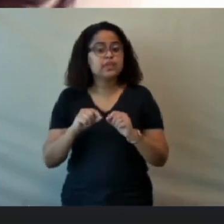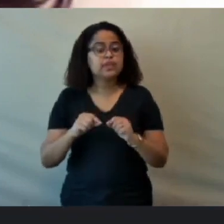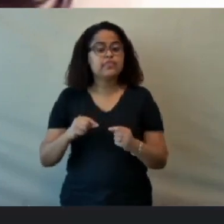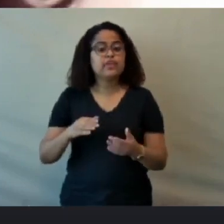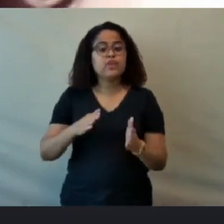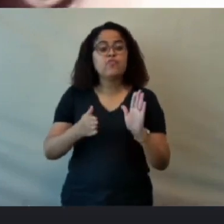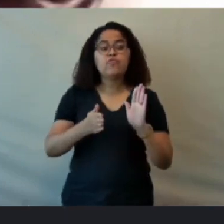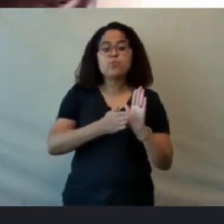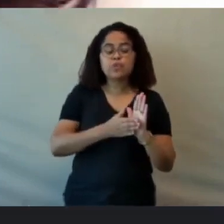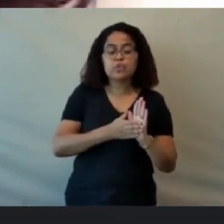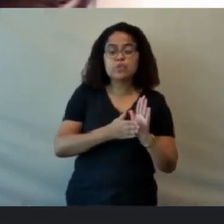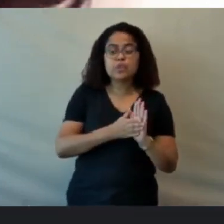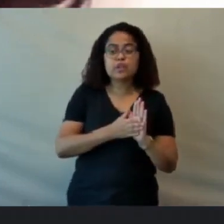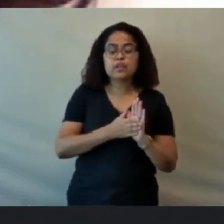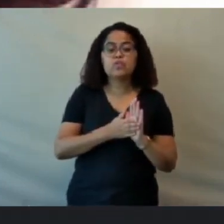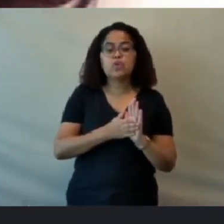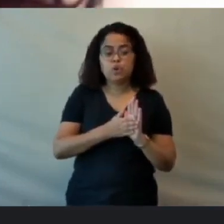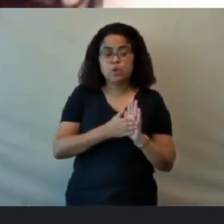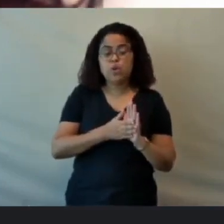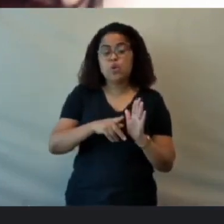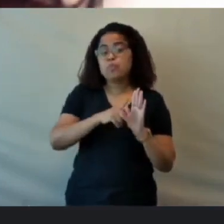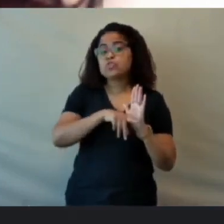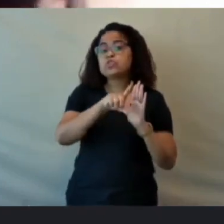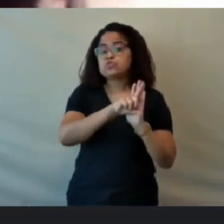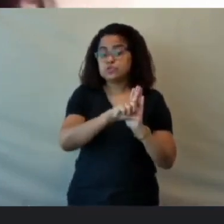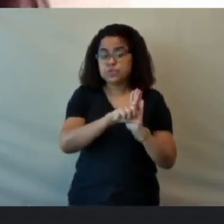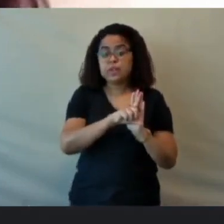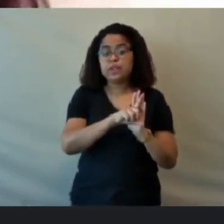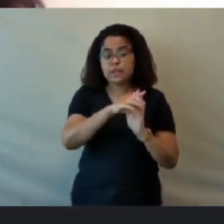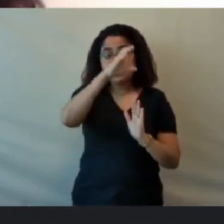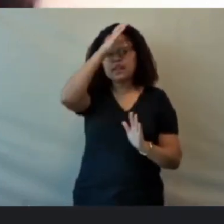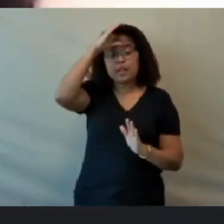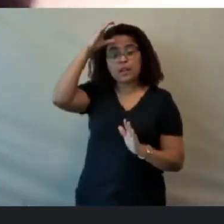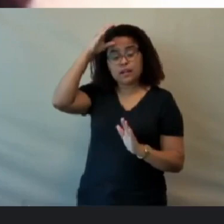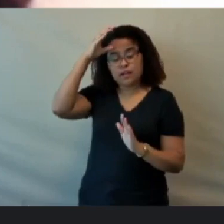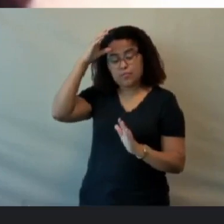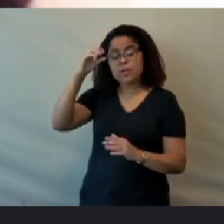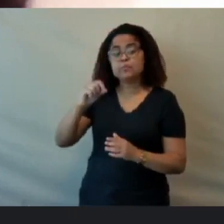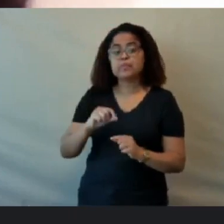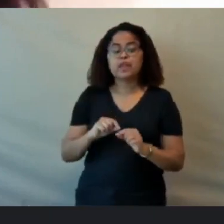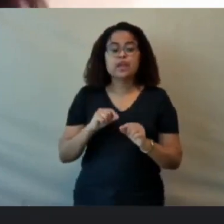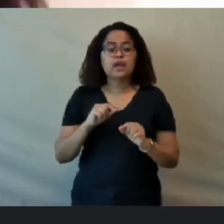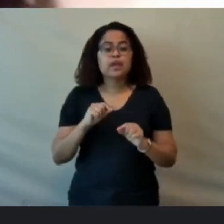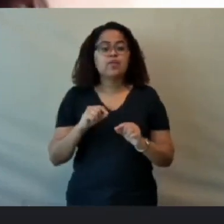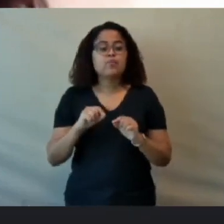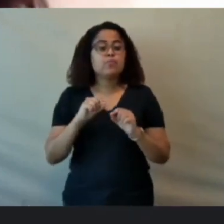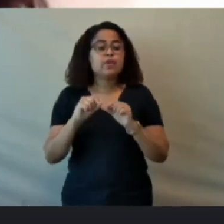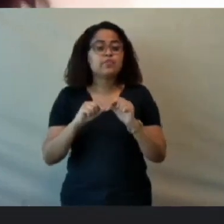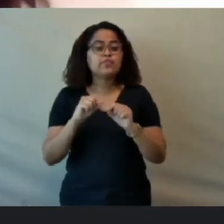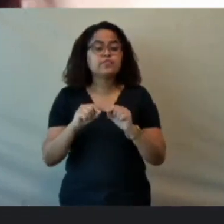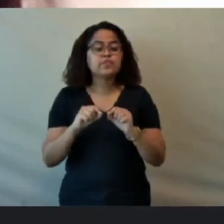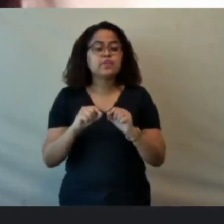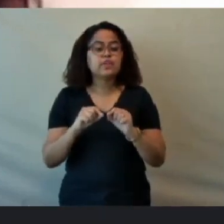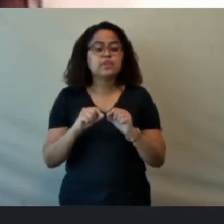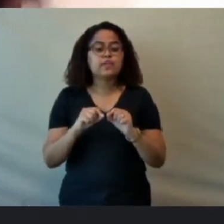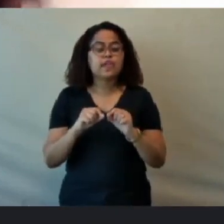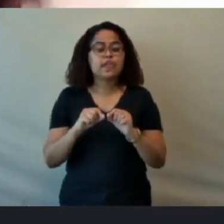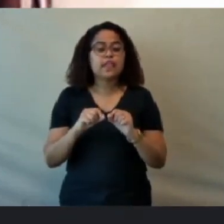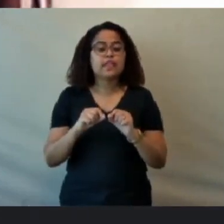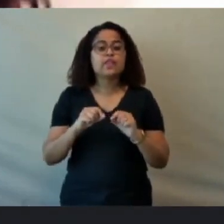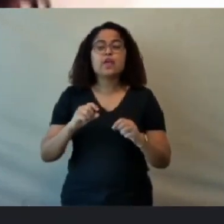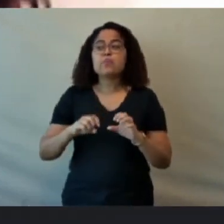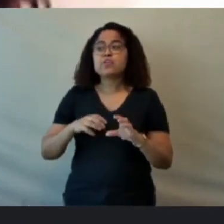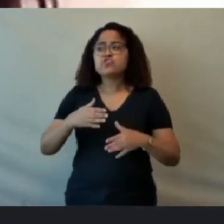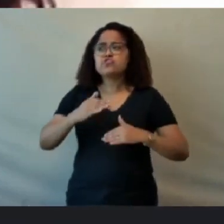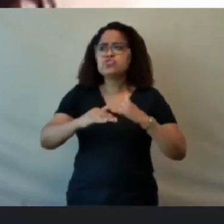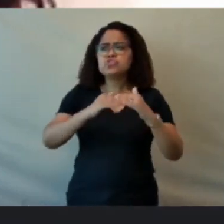projeto de lei na Câmara Municipal para a gente poder desenvolver aí também de forma intersetorial, não é